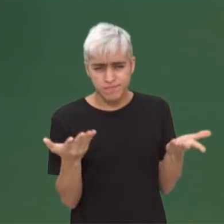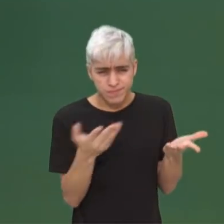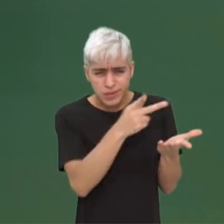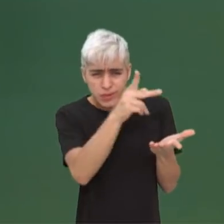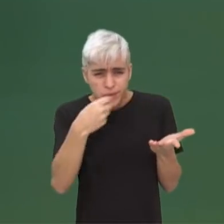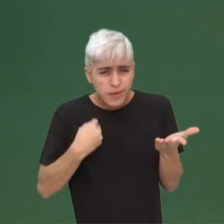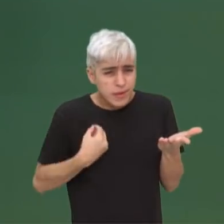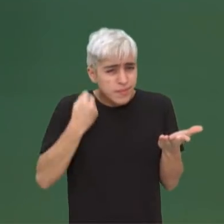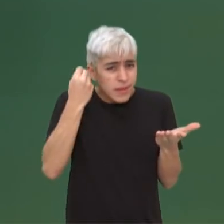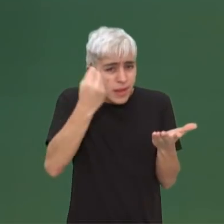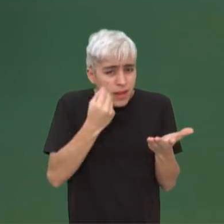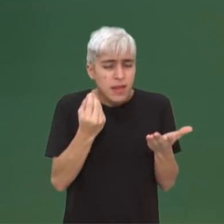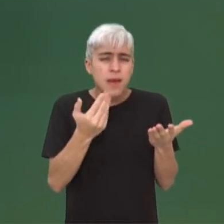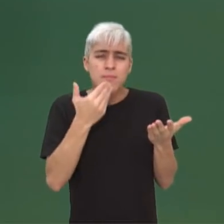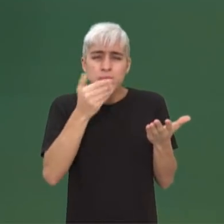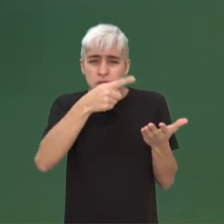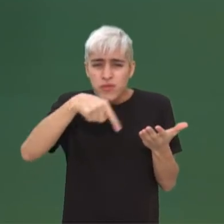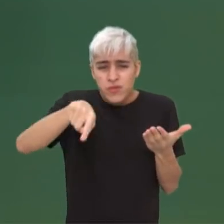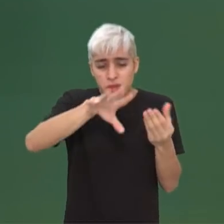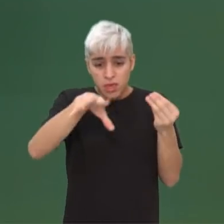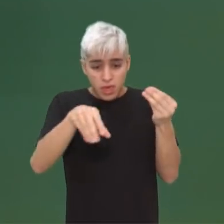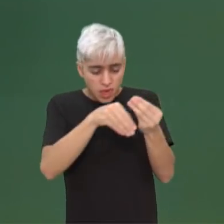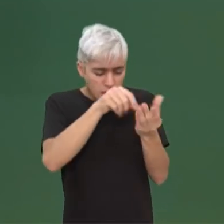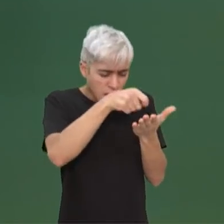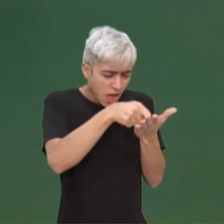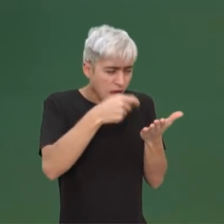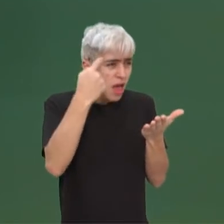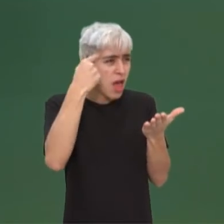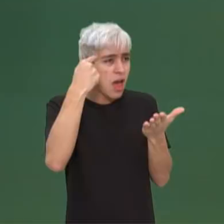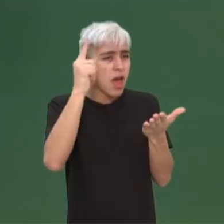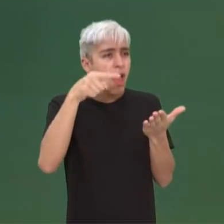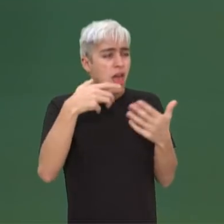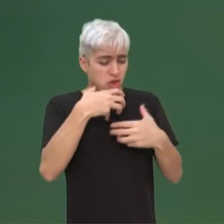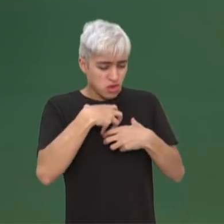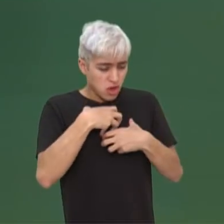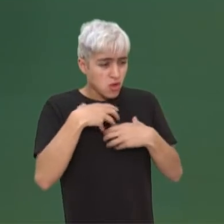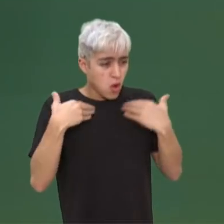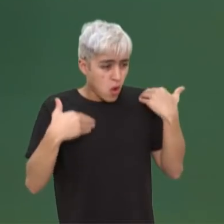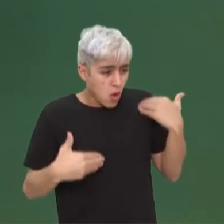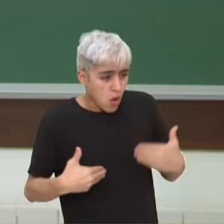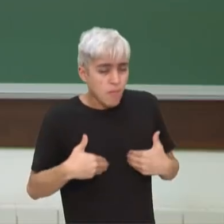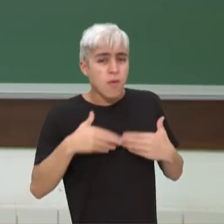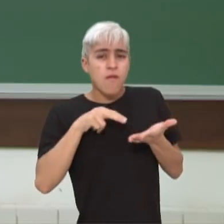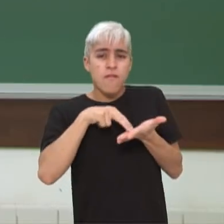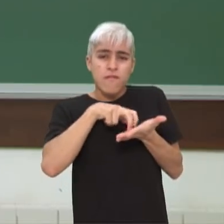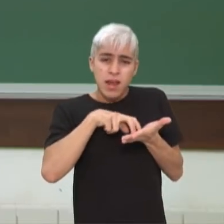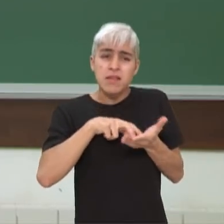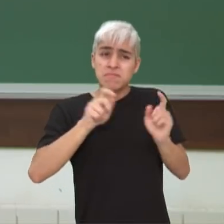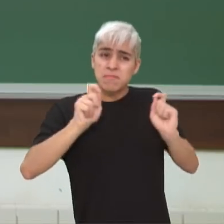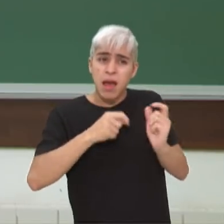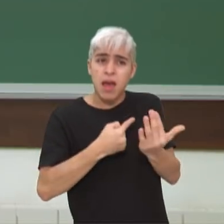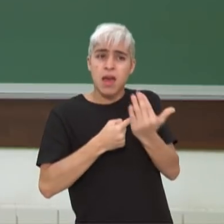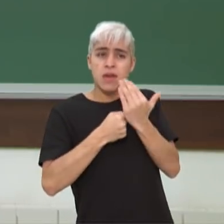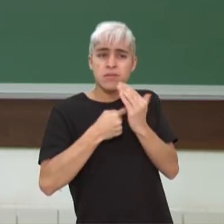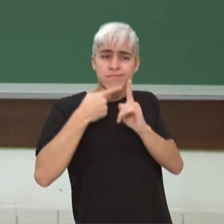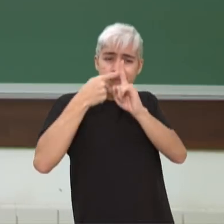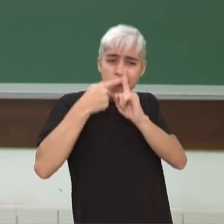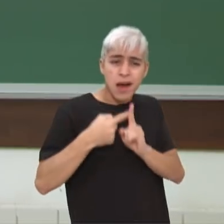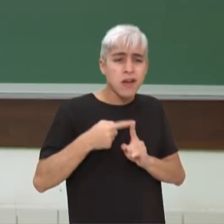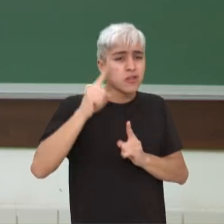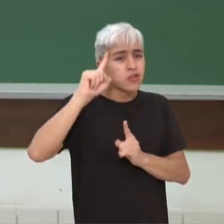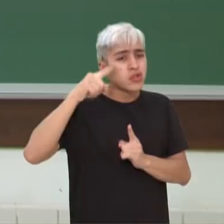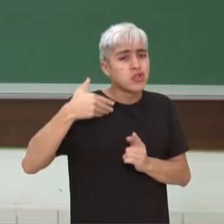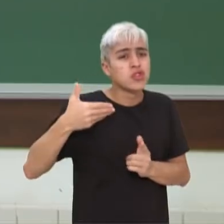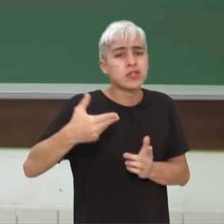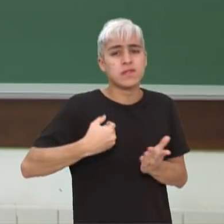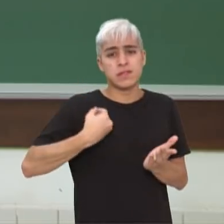pedi para que vocês complementassem algumas atividades onde a flexibilidade poderia ser útil e ajudar vocês aí no andamento do dia a dia.